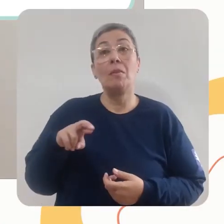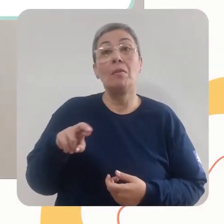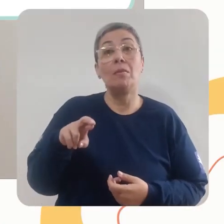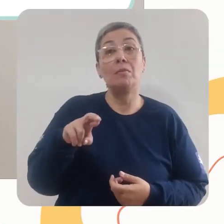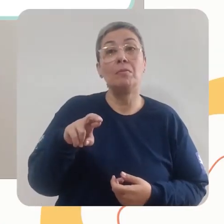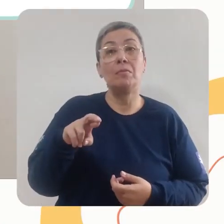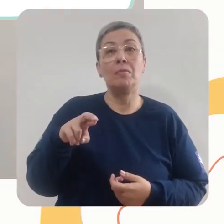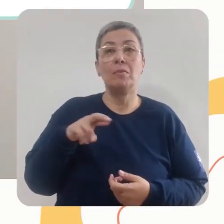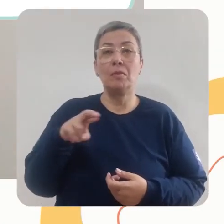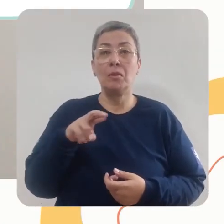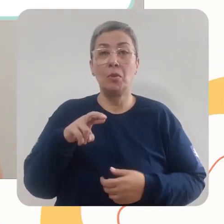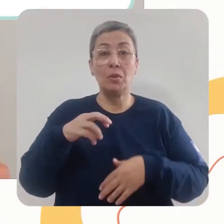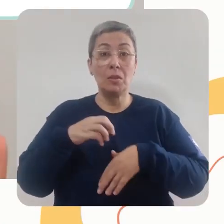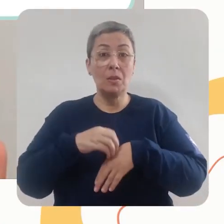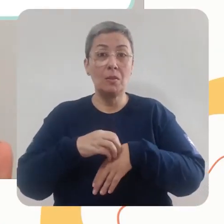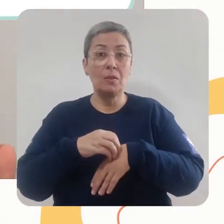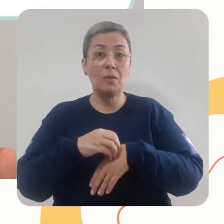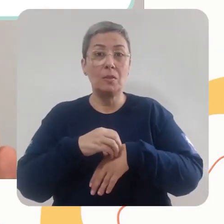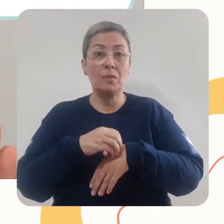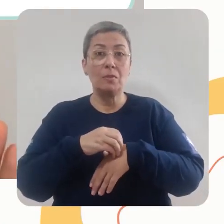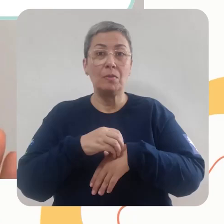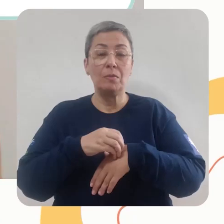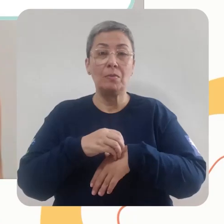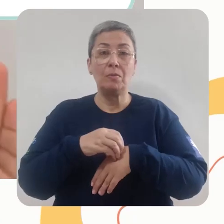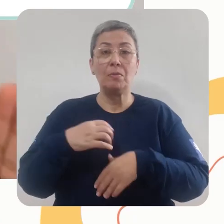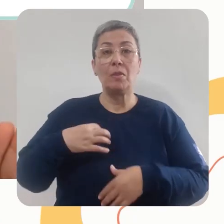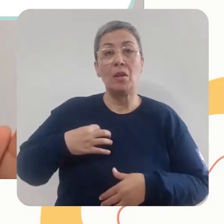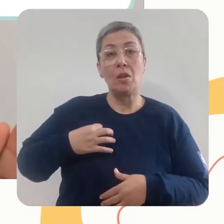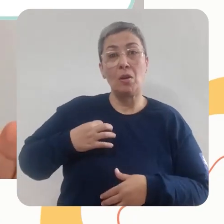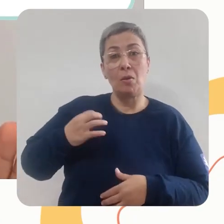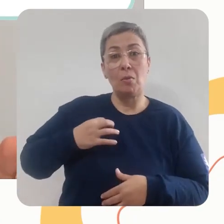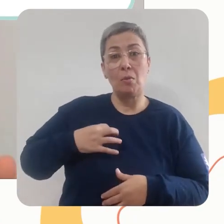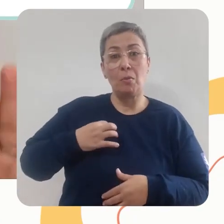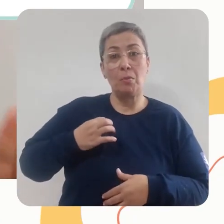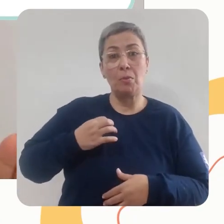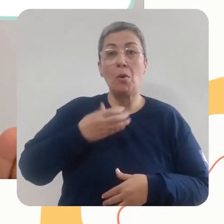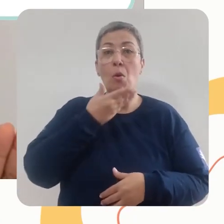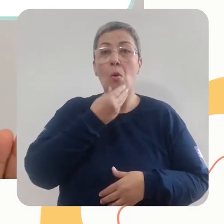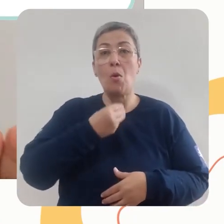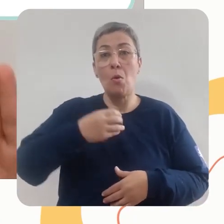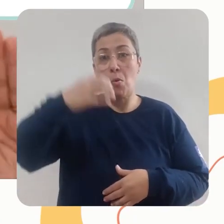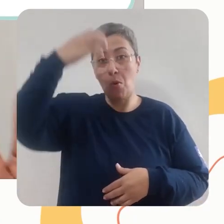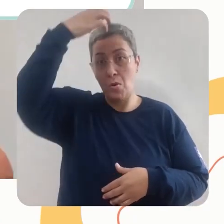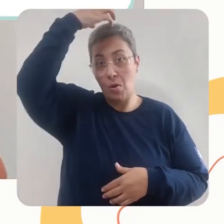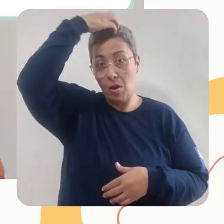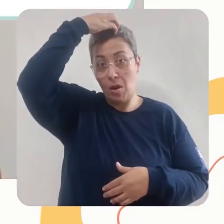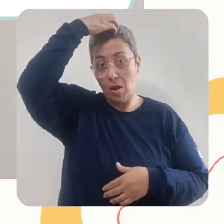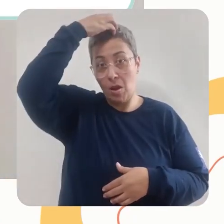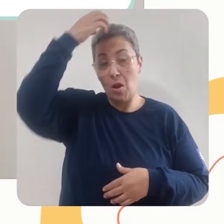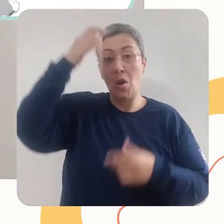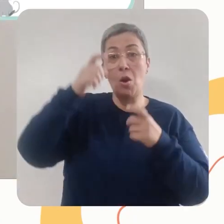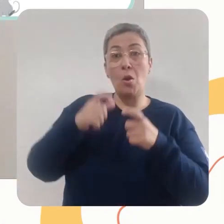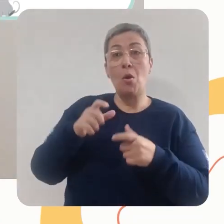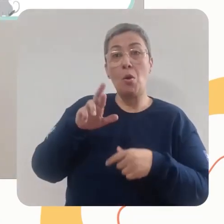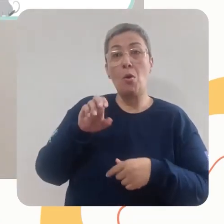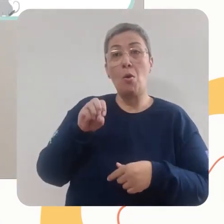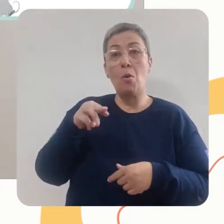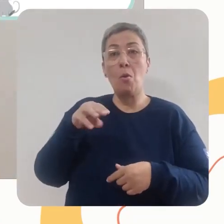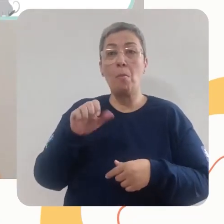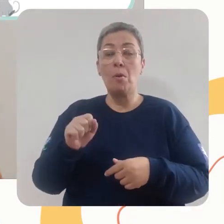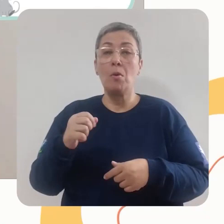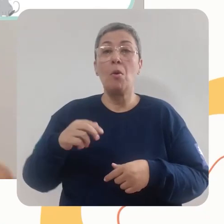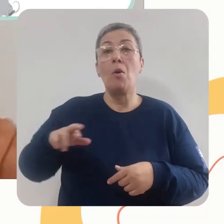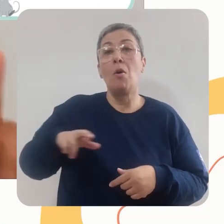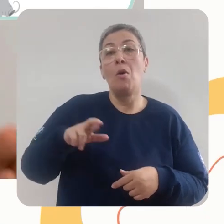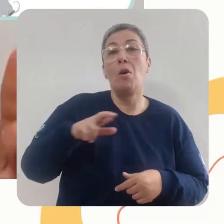O rato roeu a roupa do rei de Roma. O rato